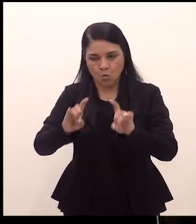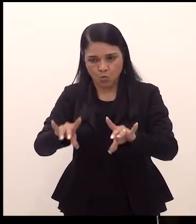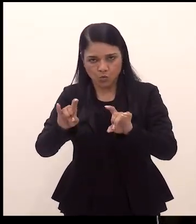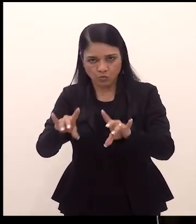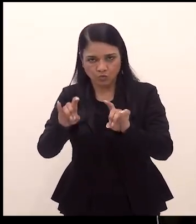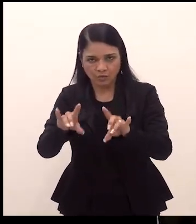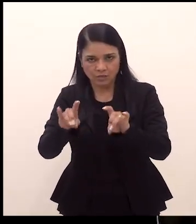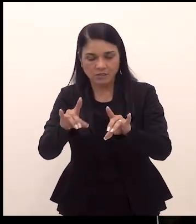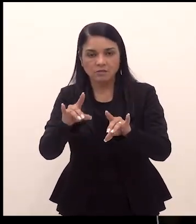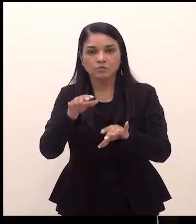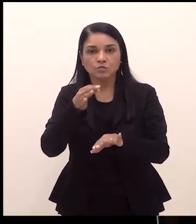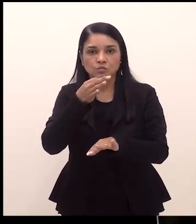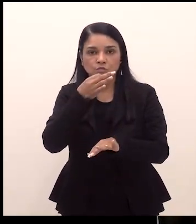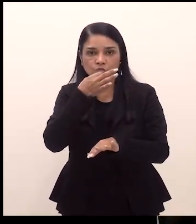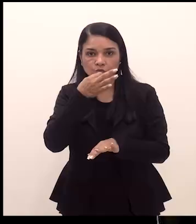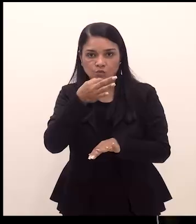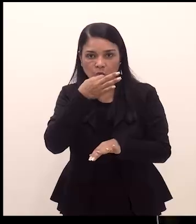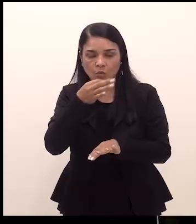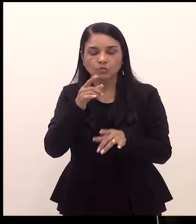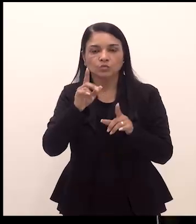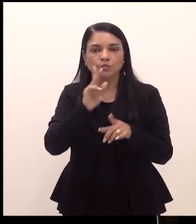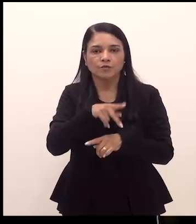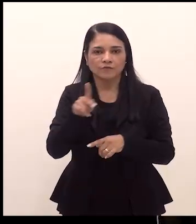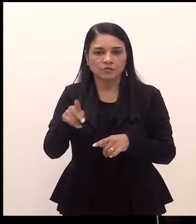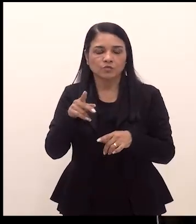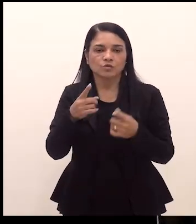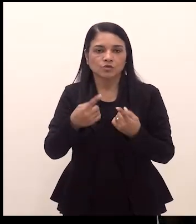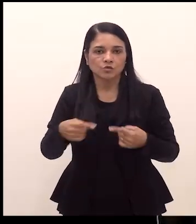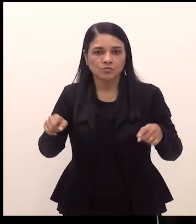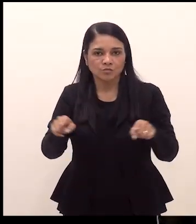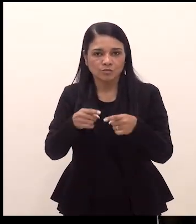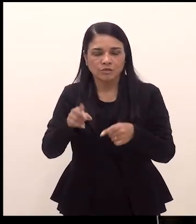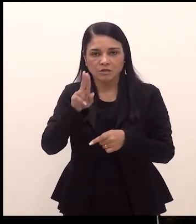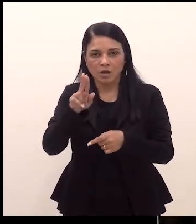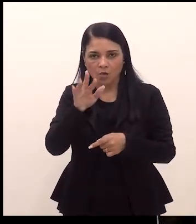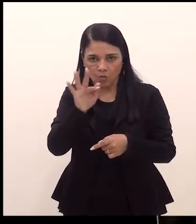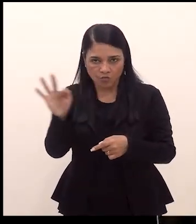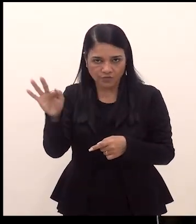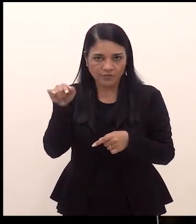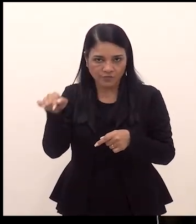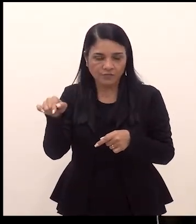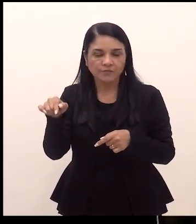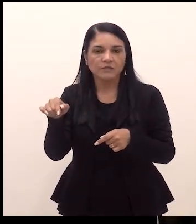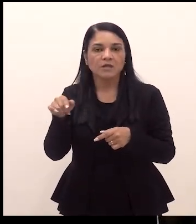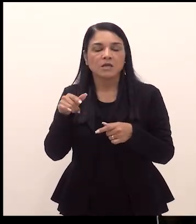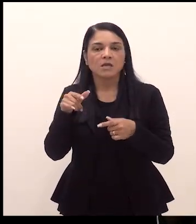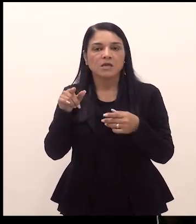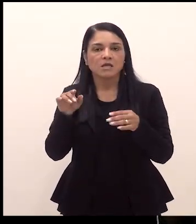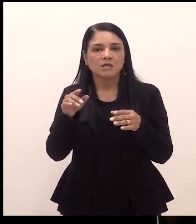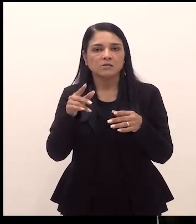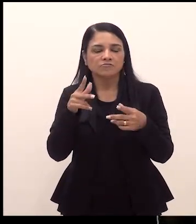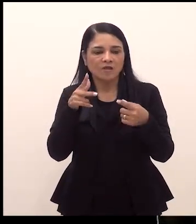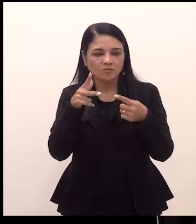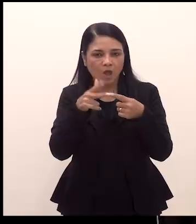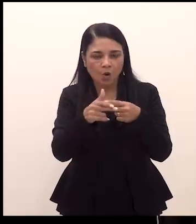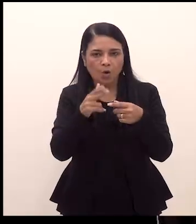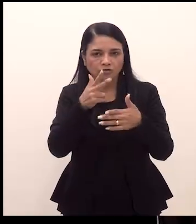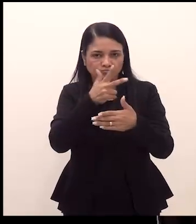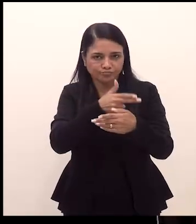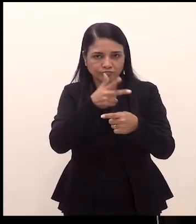tem uma curadoria, uma colagem sonora do professor de música da UF, Felipe Trota, em que ele